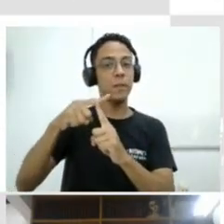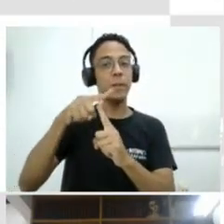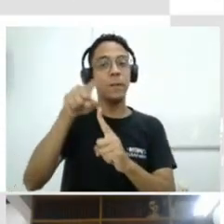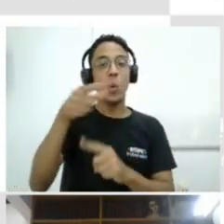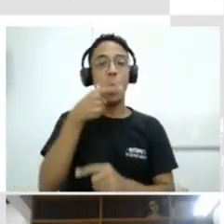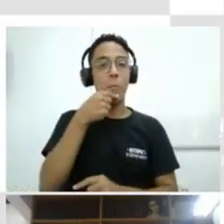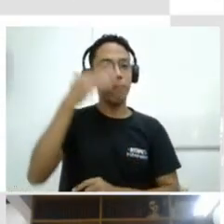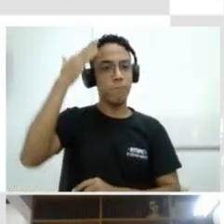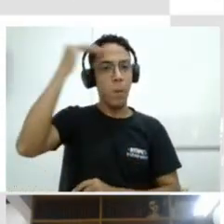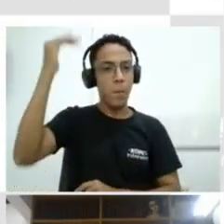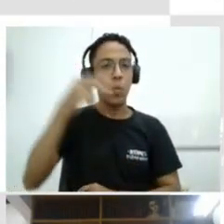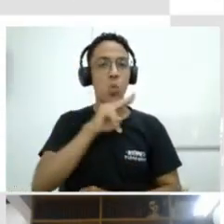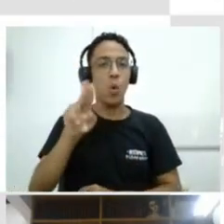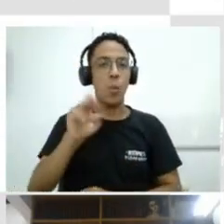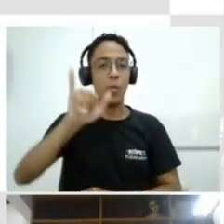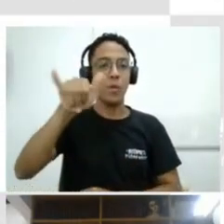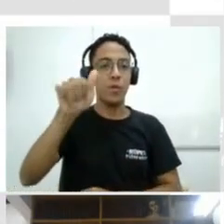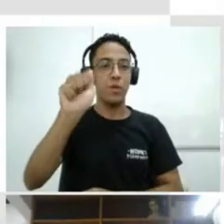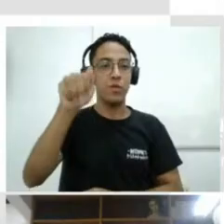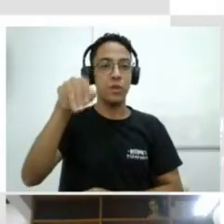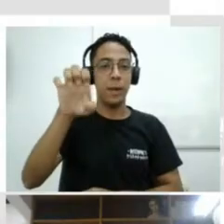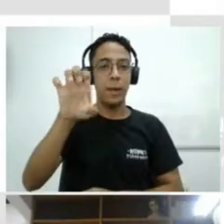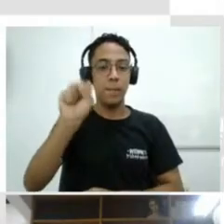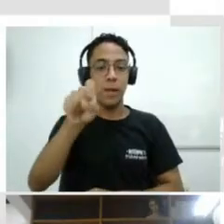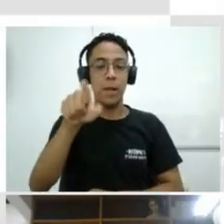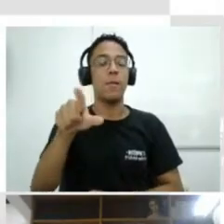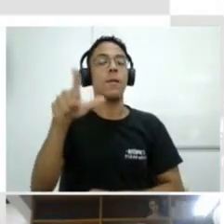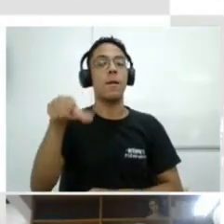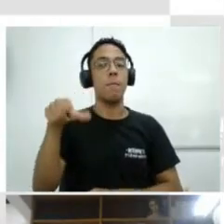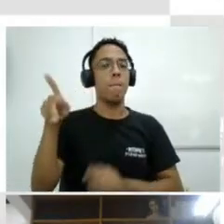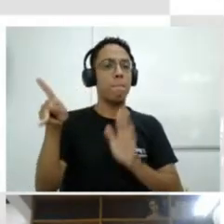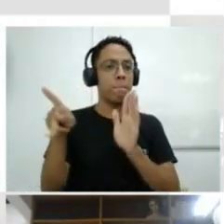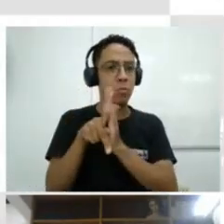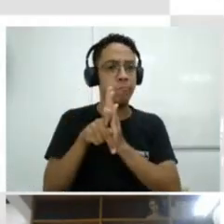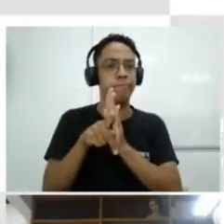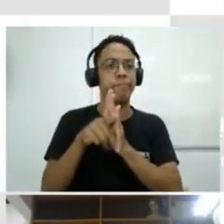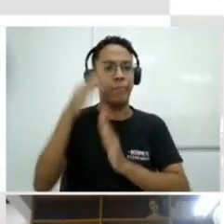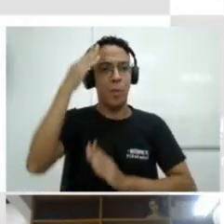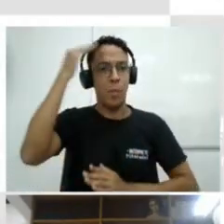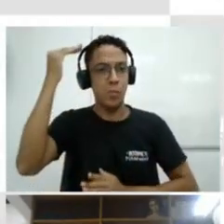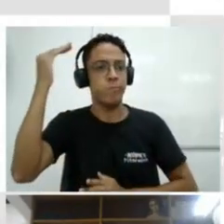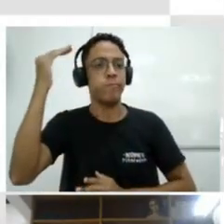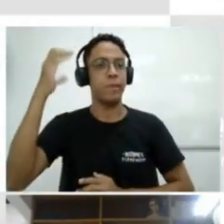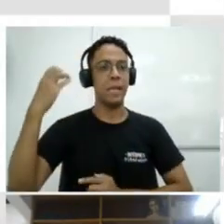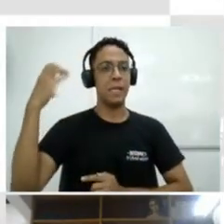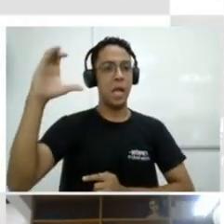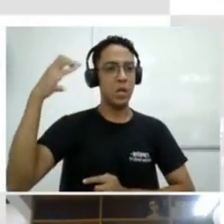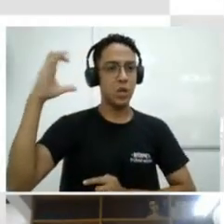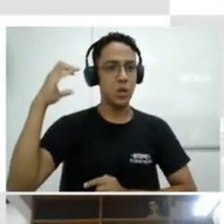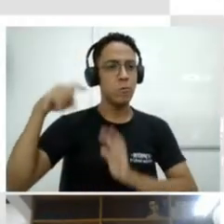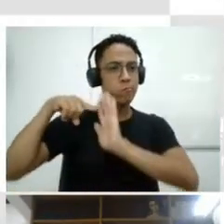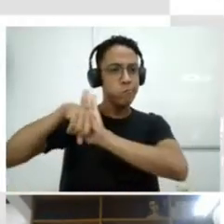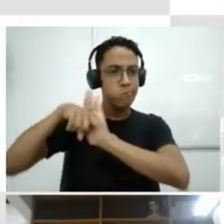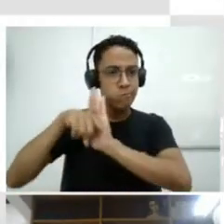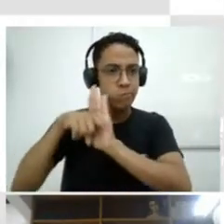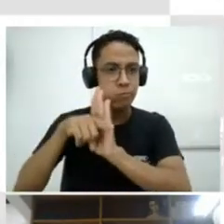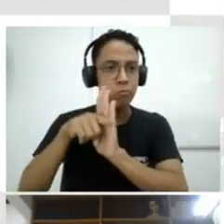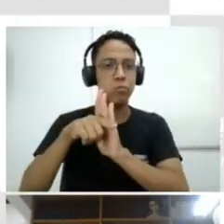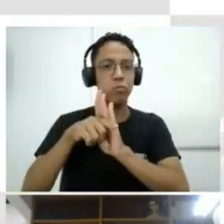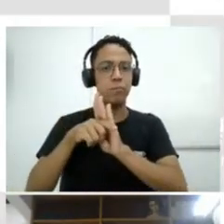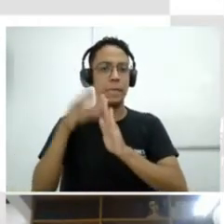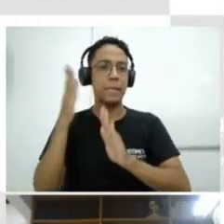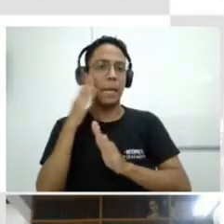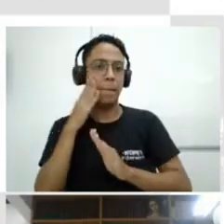grande cientista das mudanças climáticas, um grande patriarca, digamos, né? A pessoa que